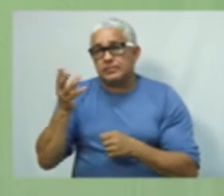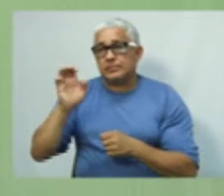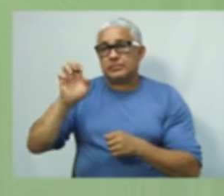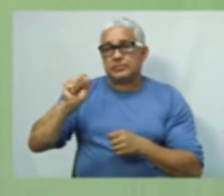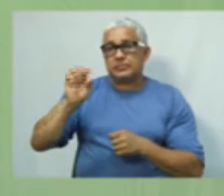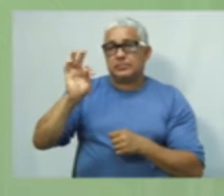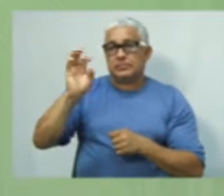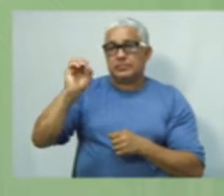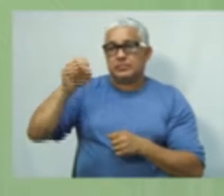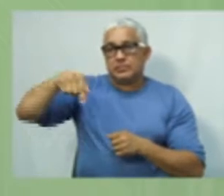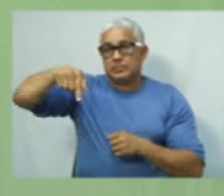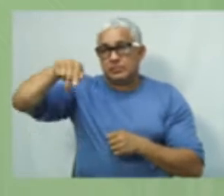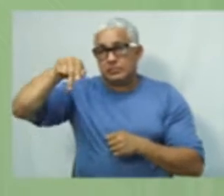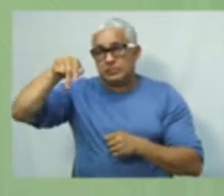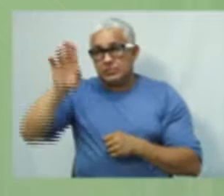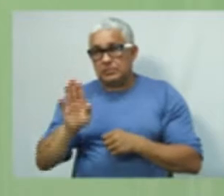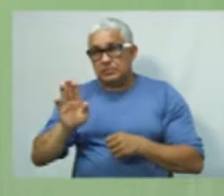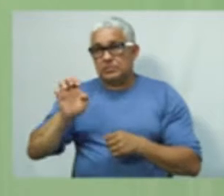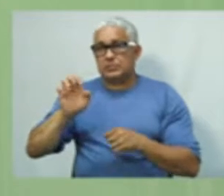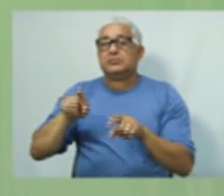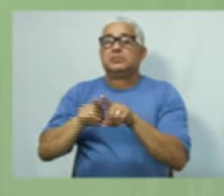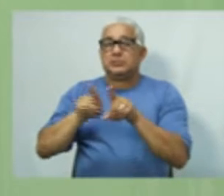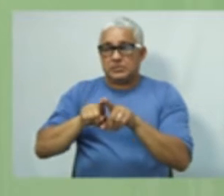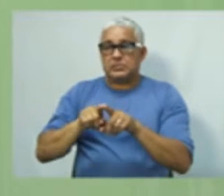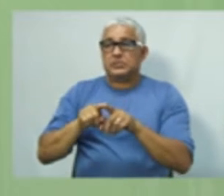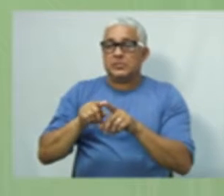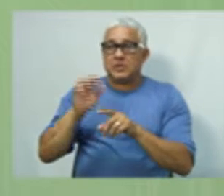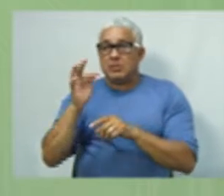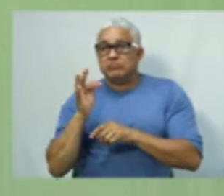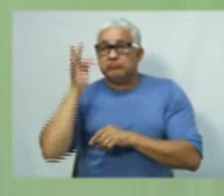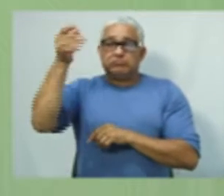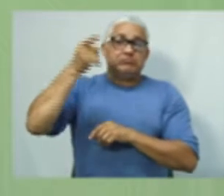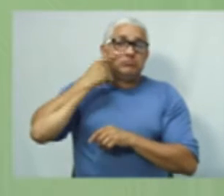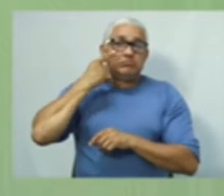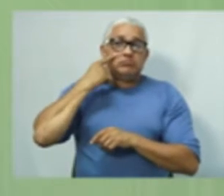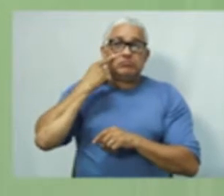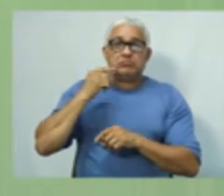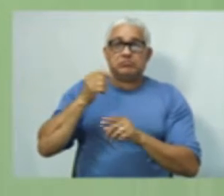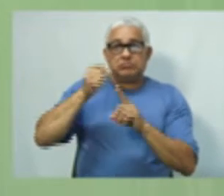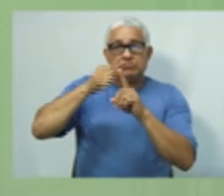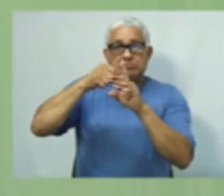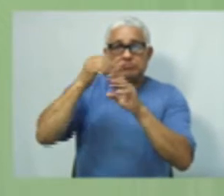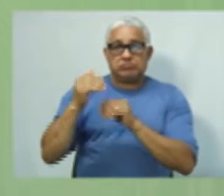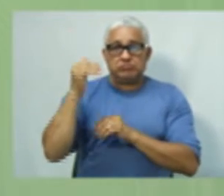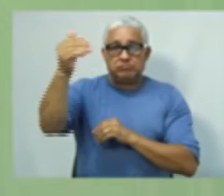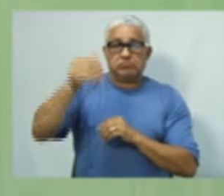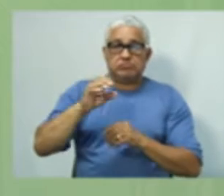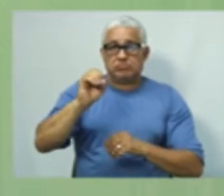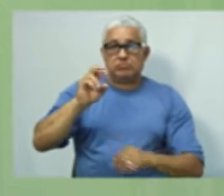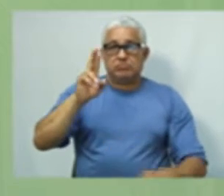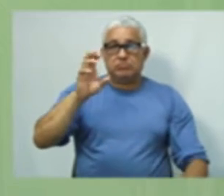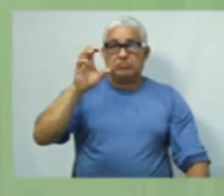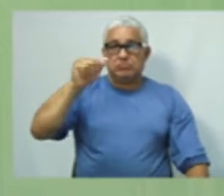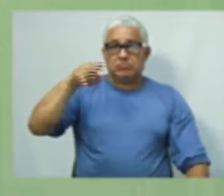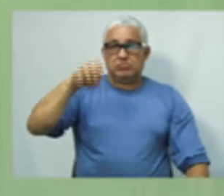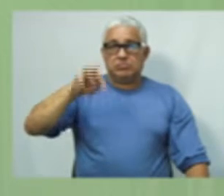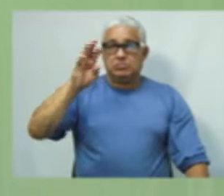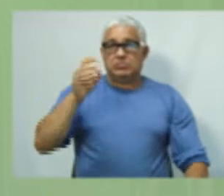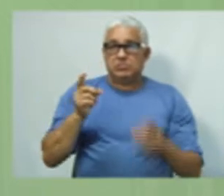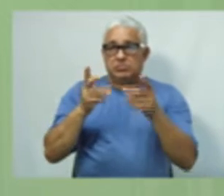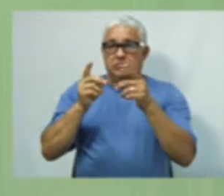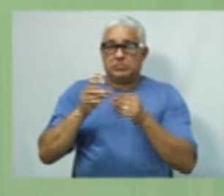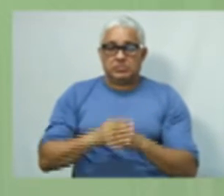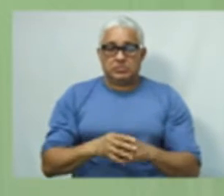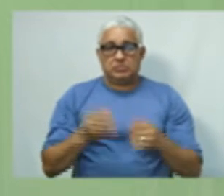estoque, projetando cada período que o orçamento de vendas forneceu. Orçamento de compras,